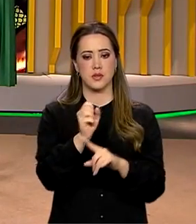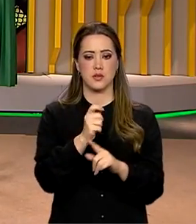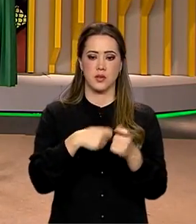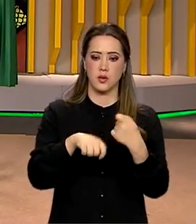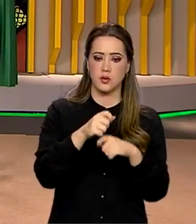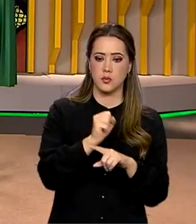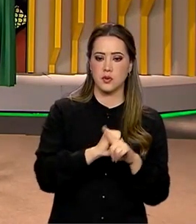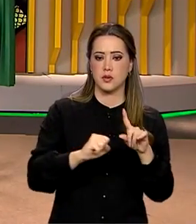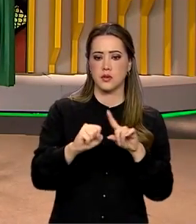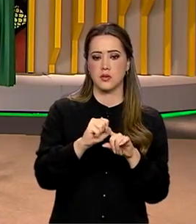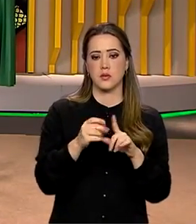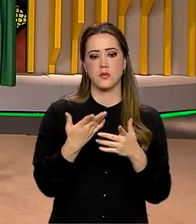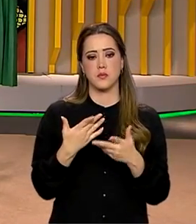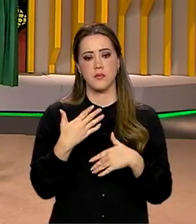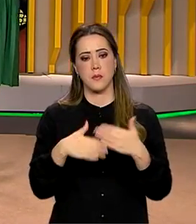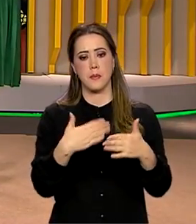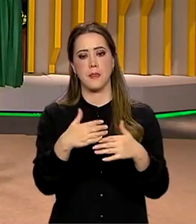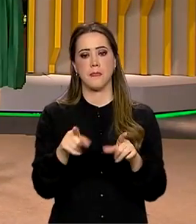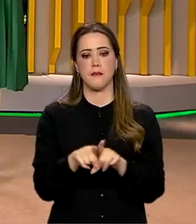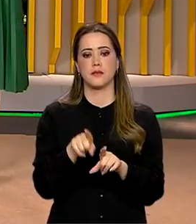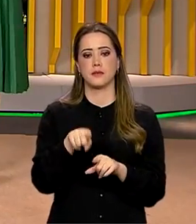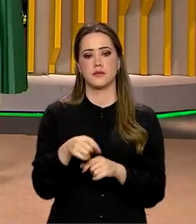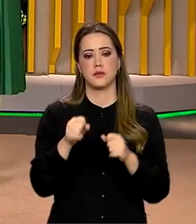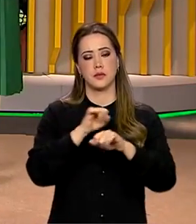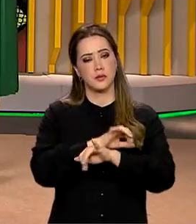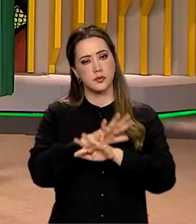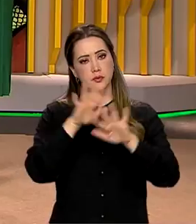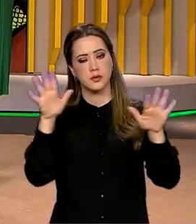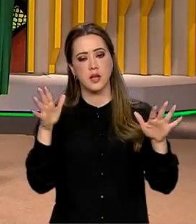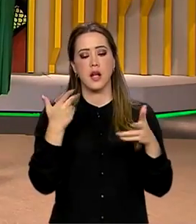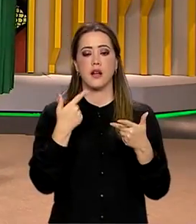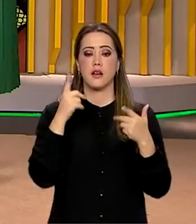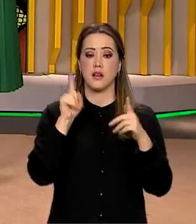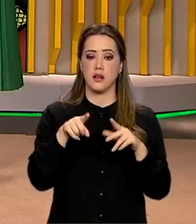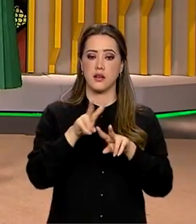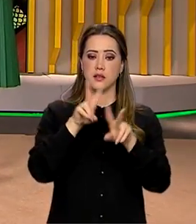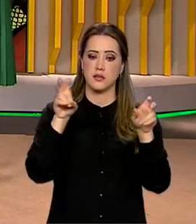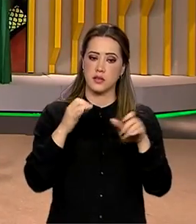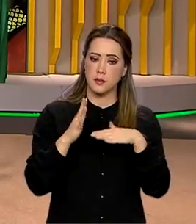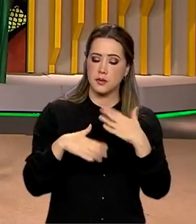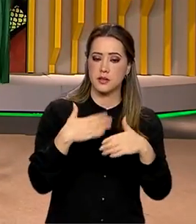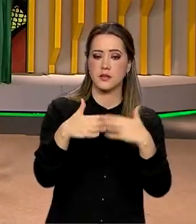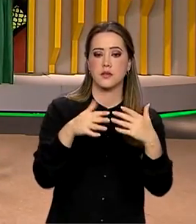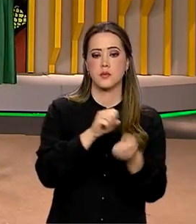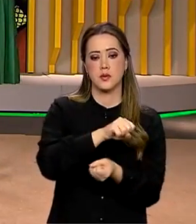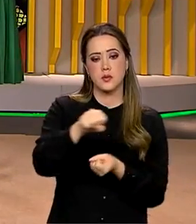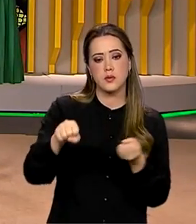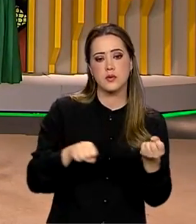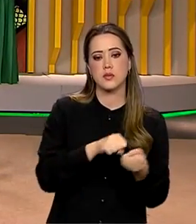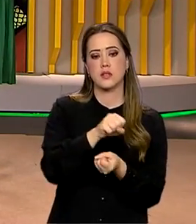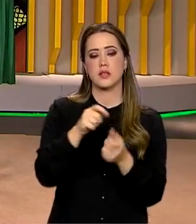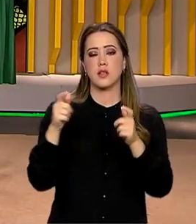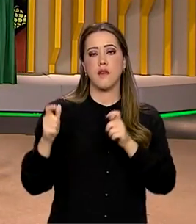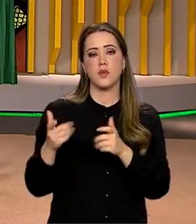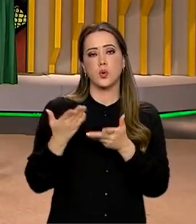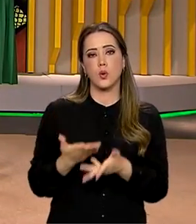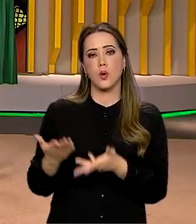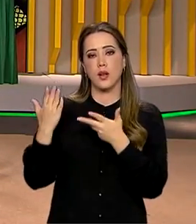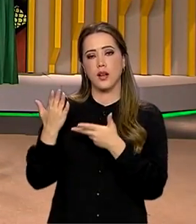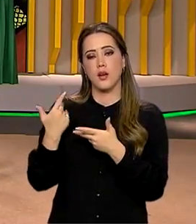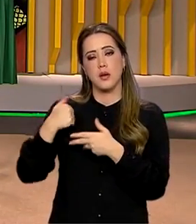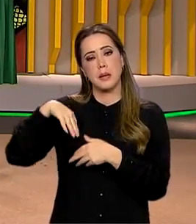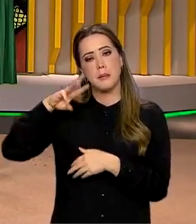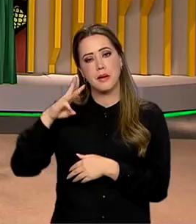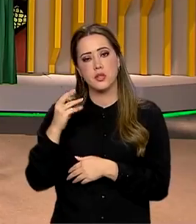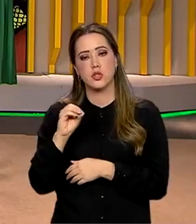Social Sustentável, Ana. E é claro, o assunto foi o desenvolvimento sustentável da região amazônica, que tem mais de